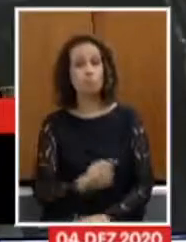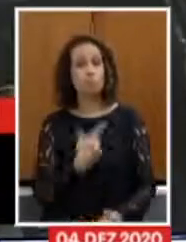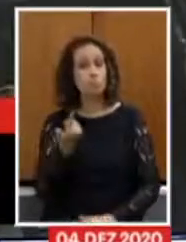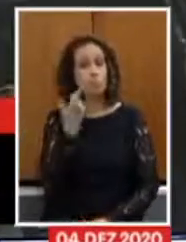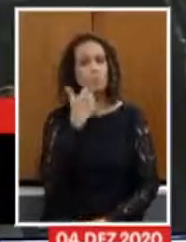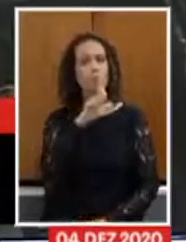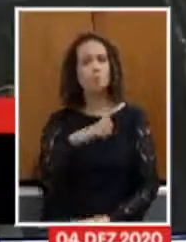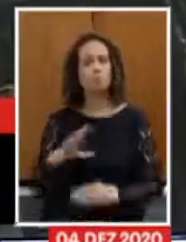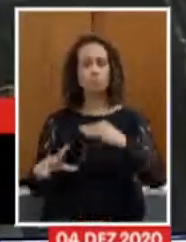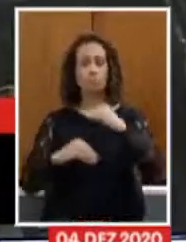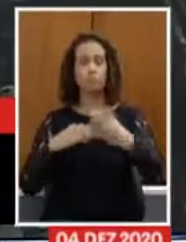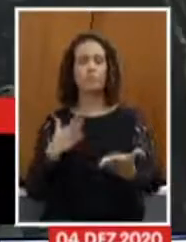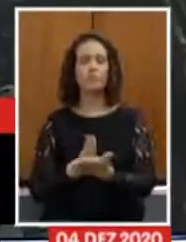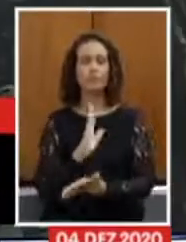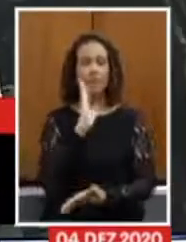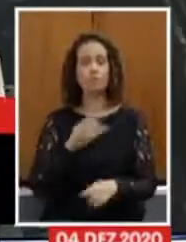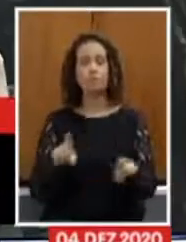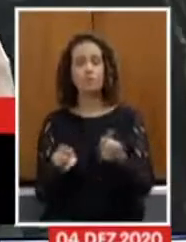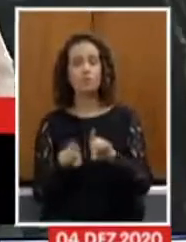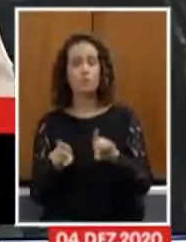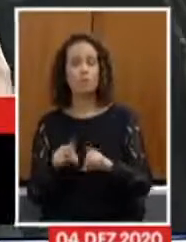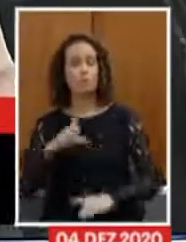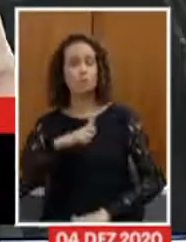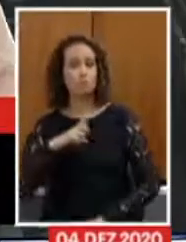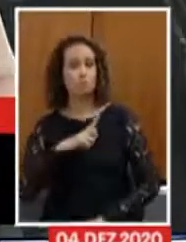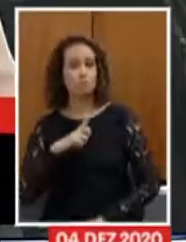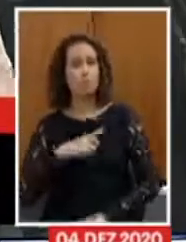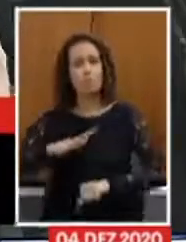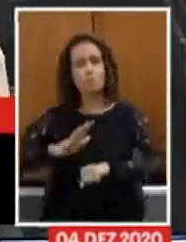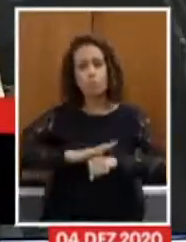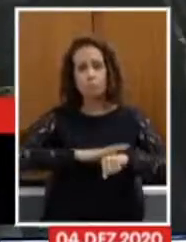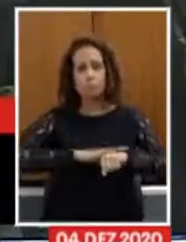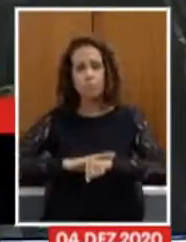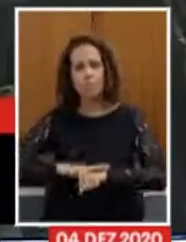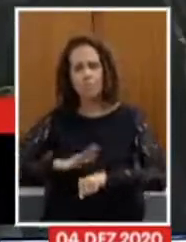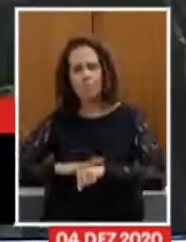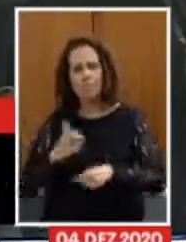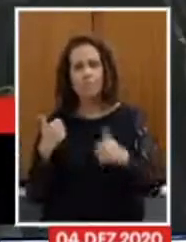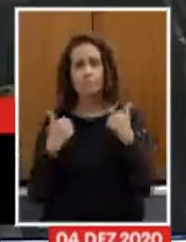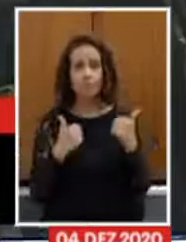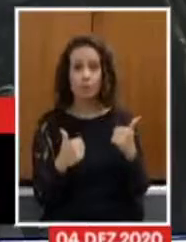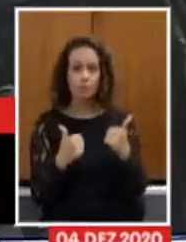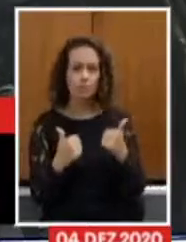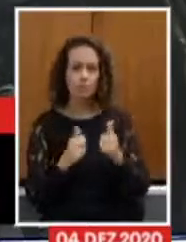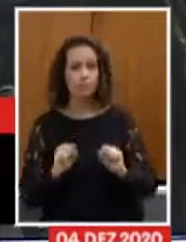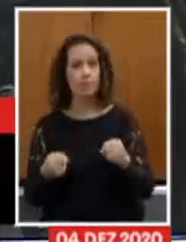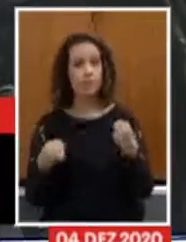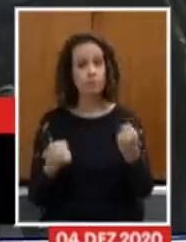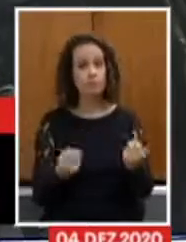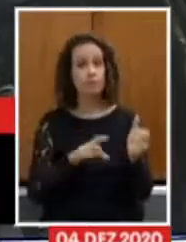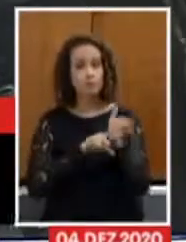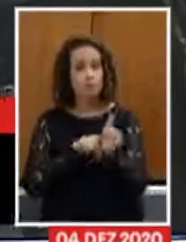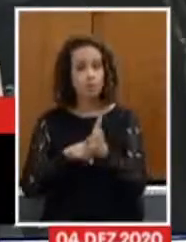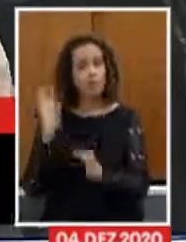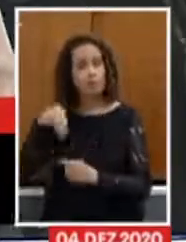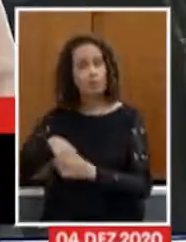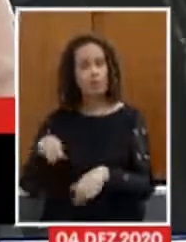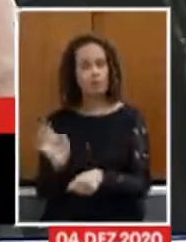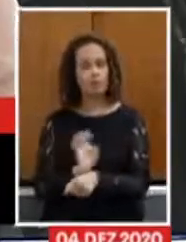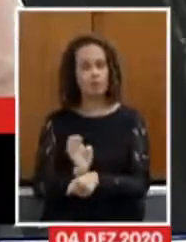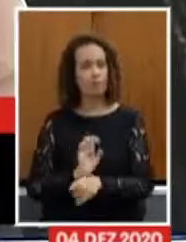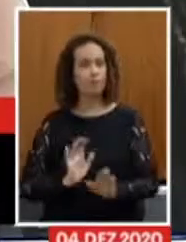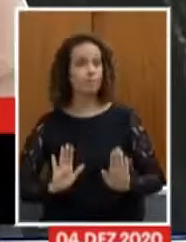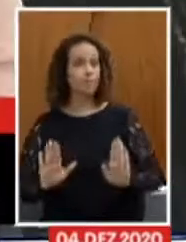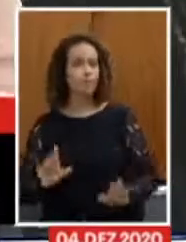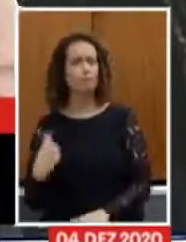aprovar essa emenda e ter uma ação mais propositiva para o fortalecimento da nossa pesquisa no Estado. Mas